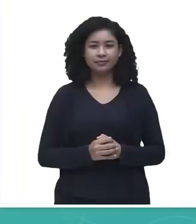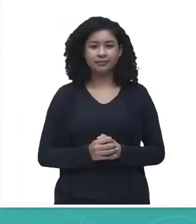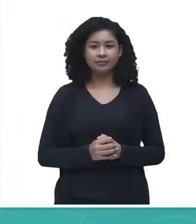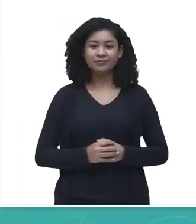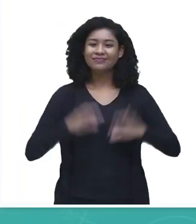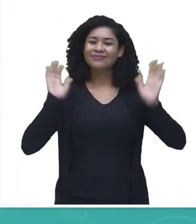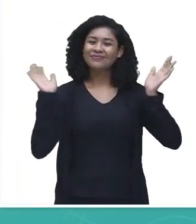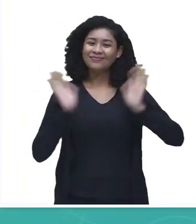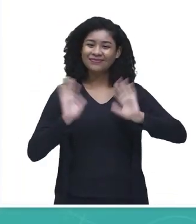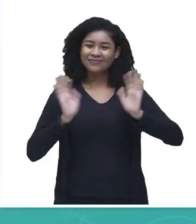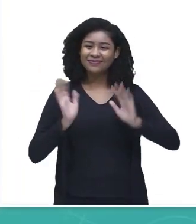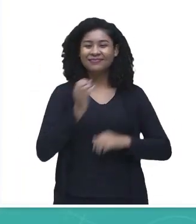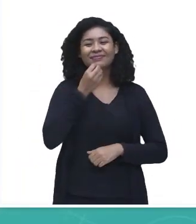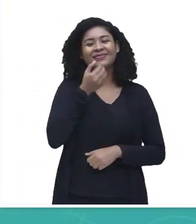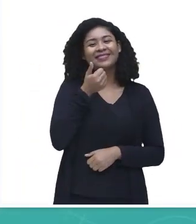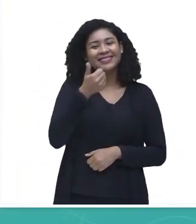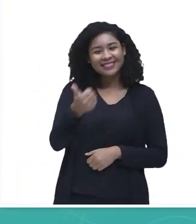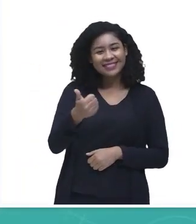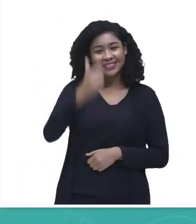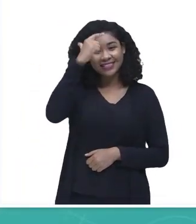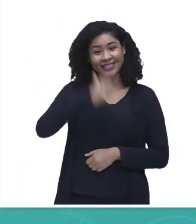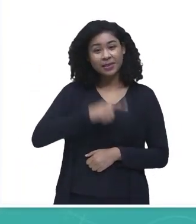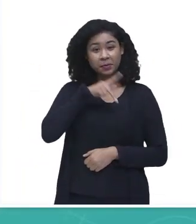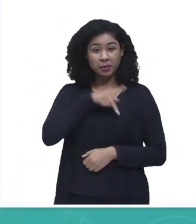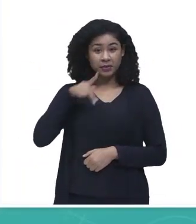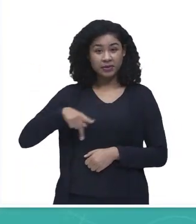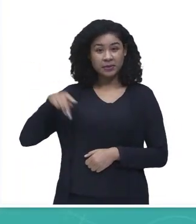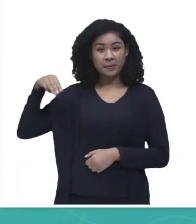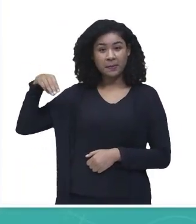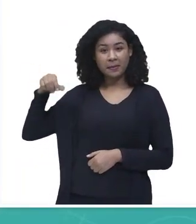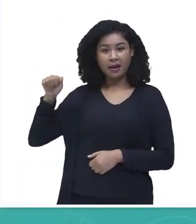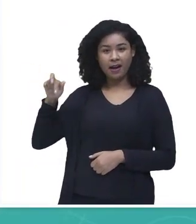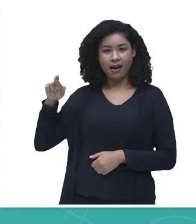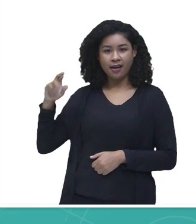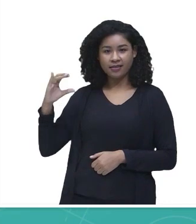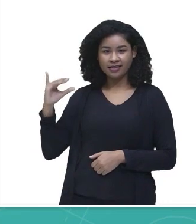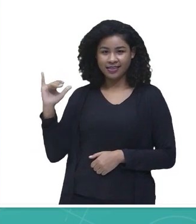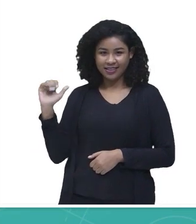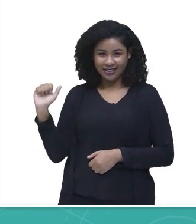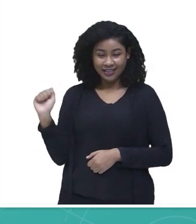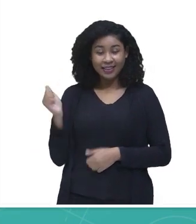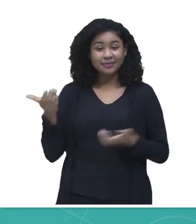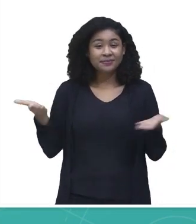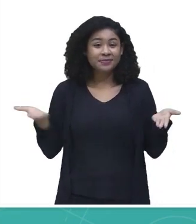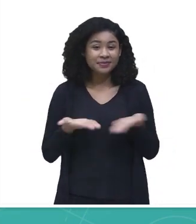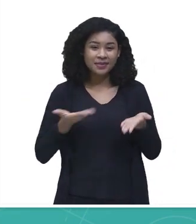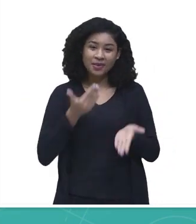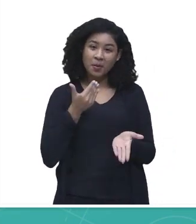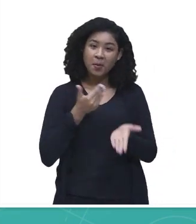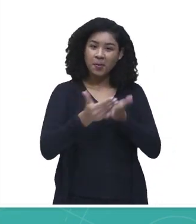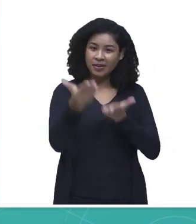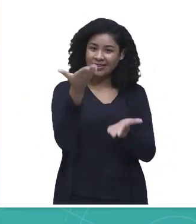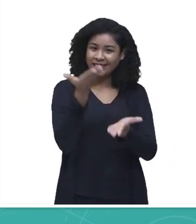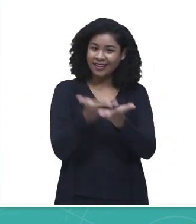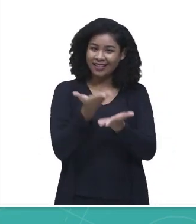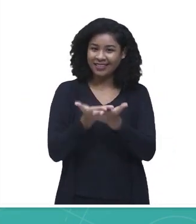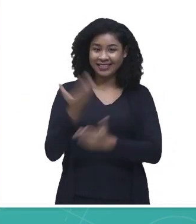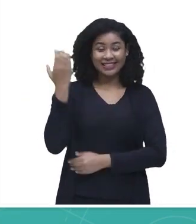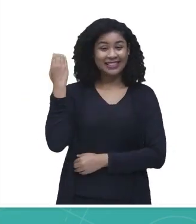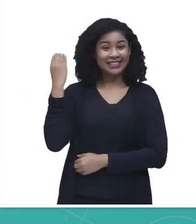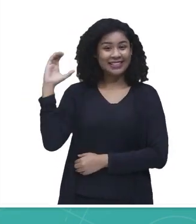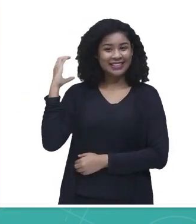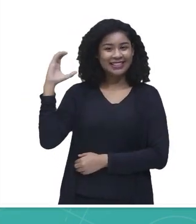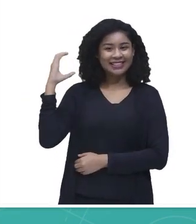Olá, tudo bem? Eu sou a professora Márcia Maciel e vamos começar mais uma aula de ciências da